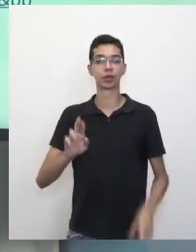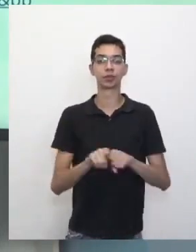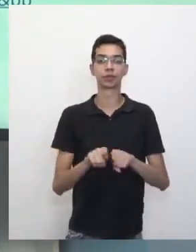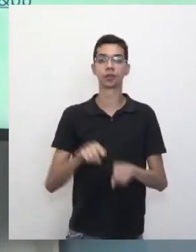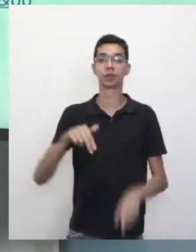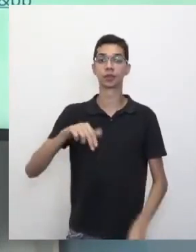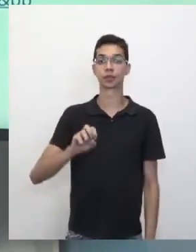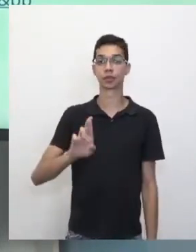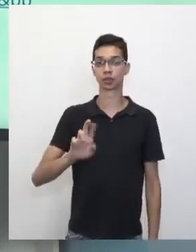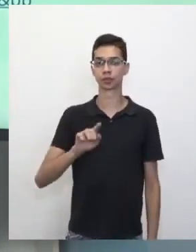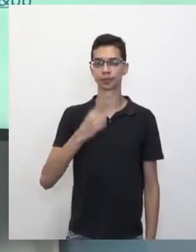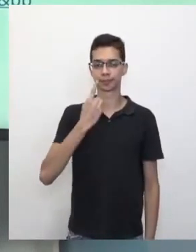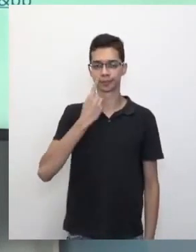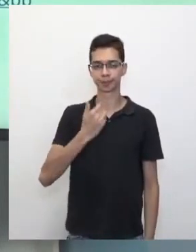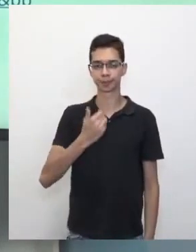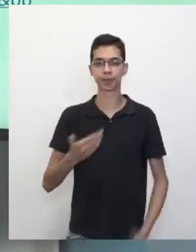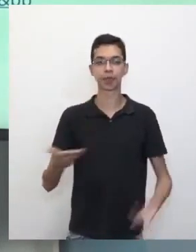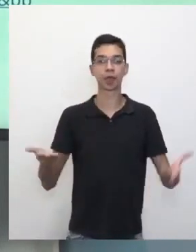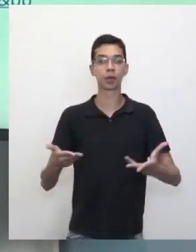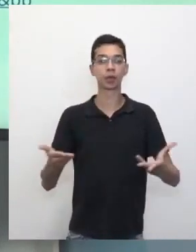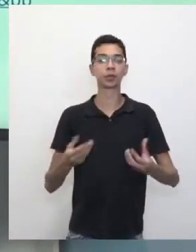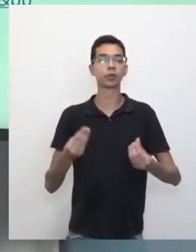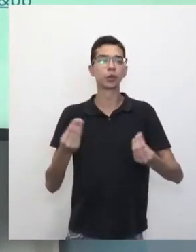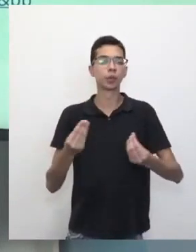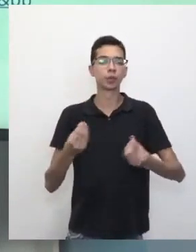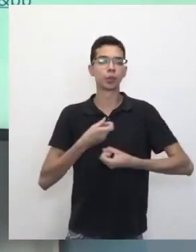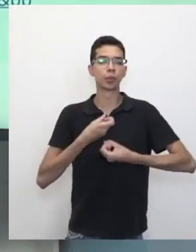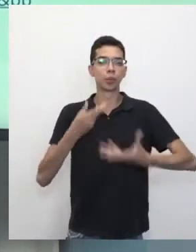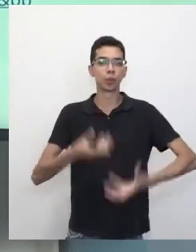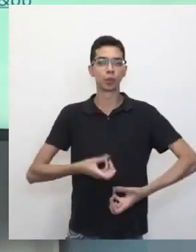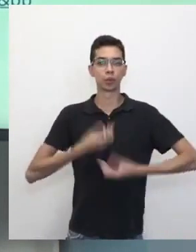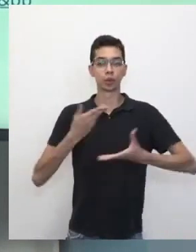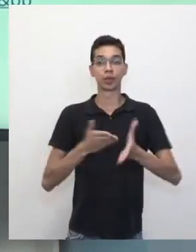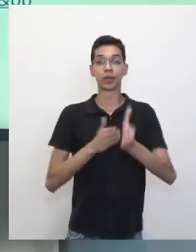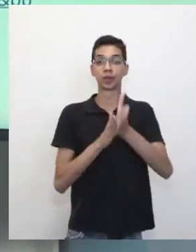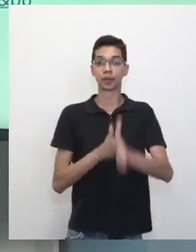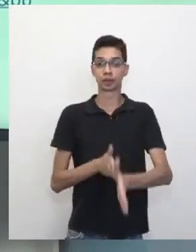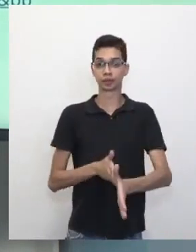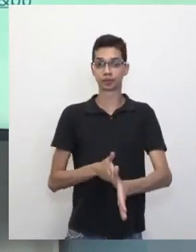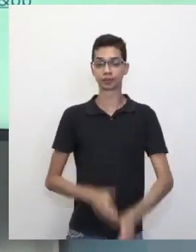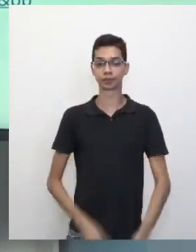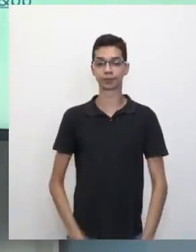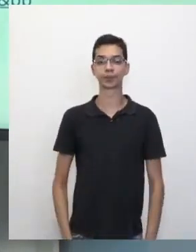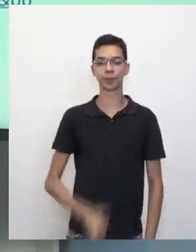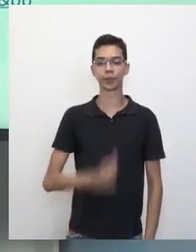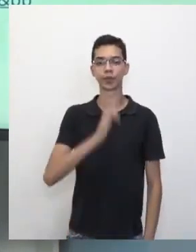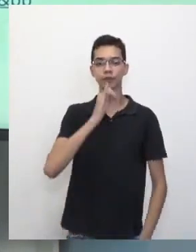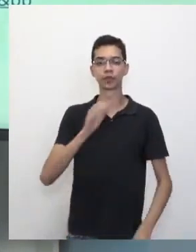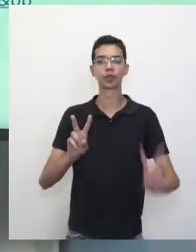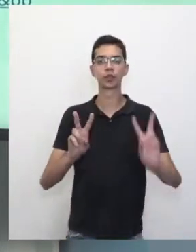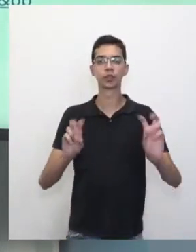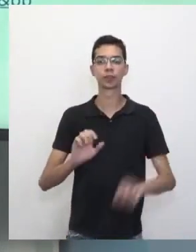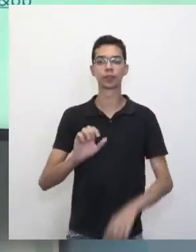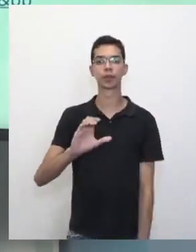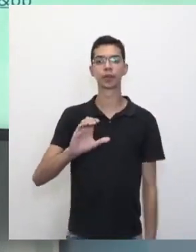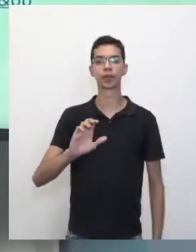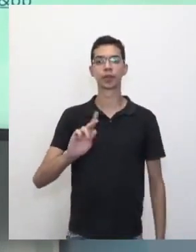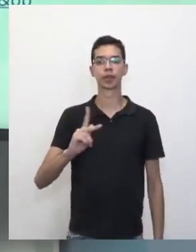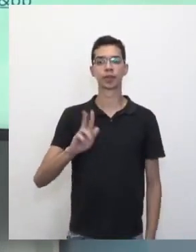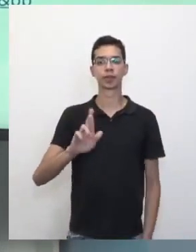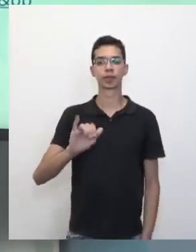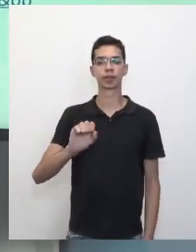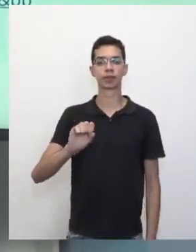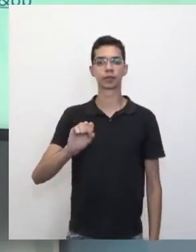em um conto literário. Aí a gente vai falar sobre A Christmas Carol, né, que é um conto de Natal.